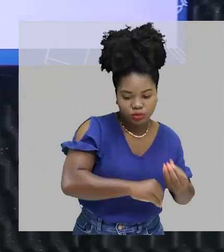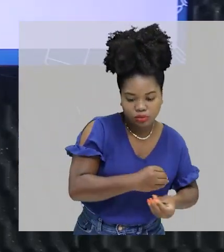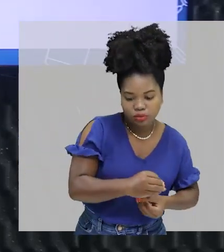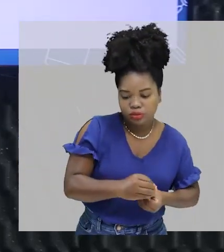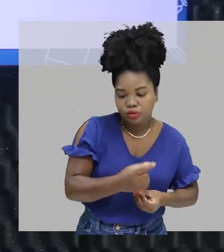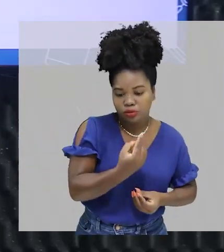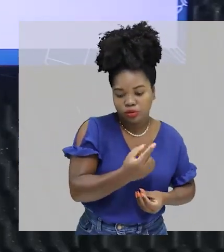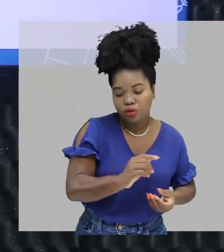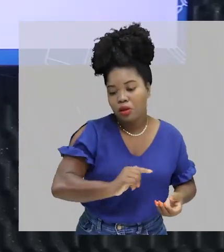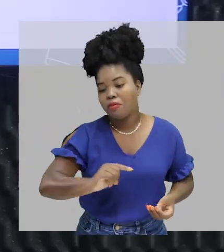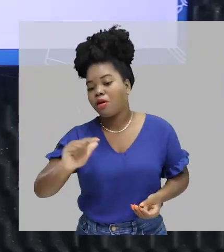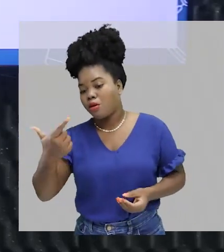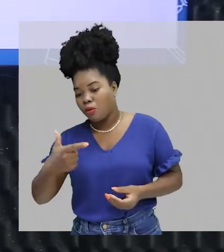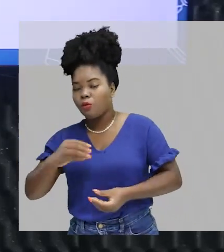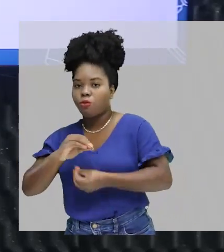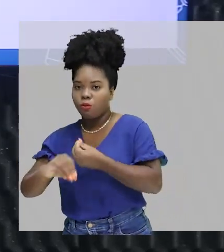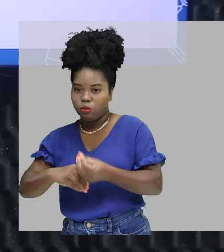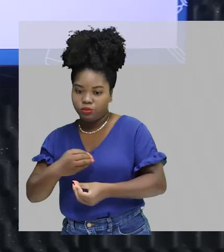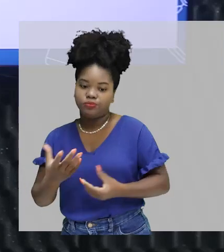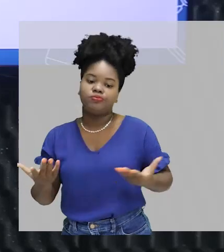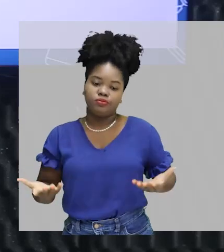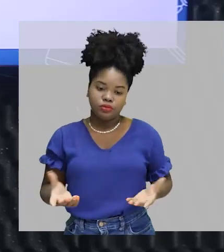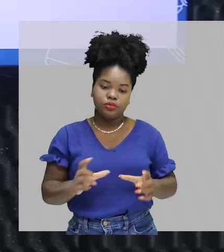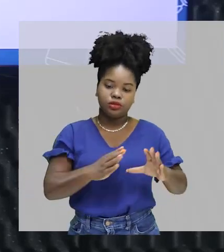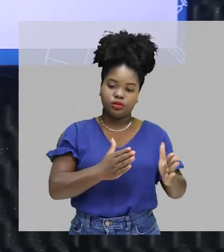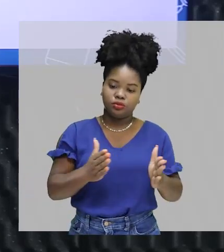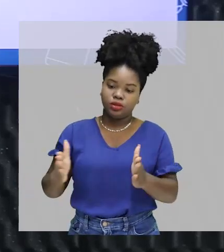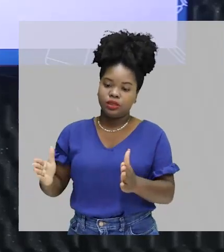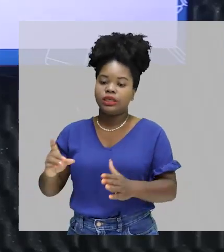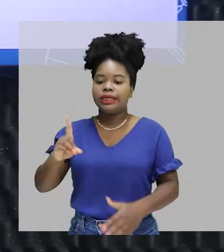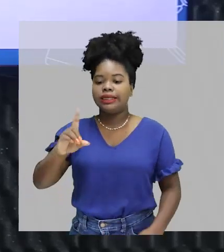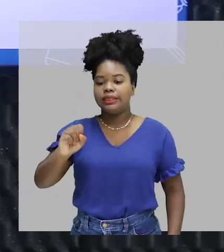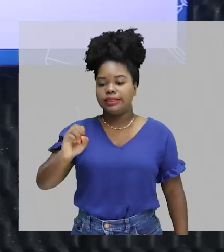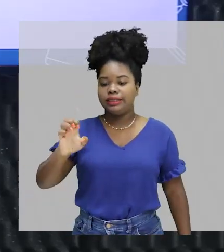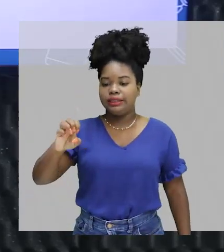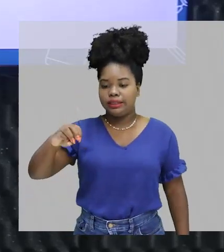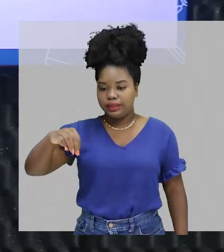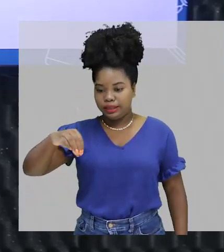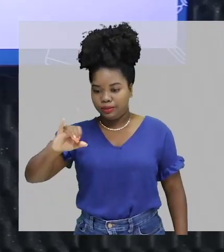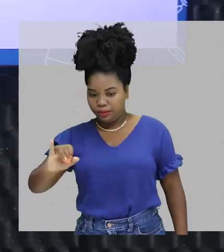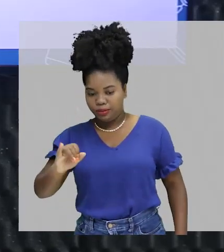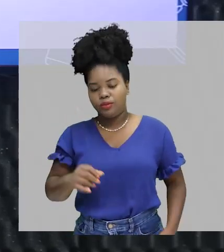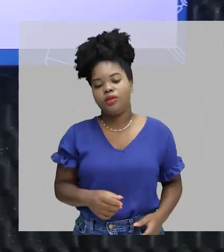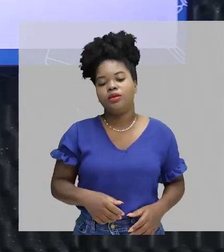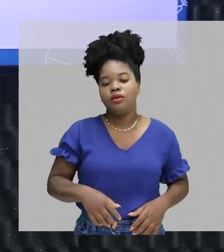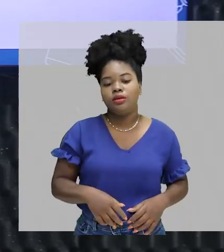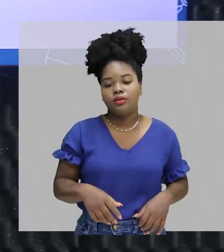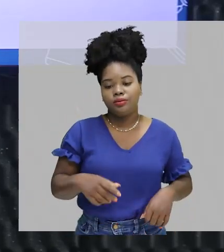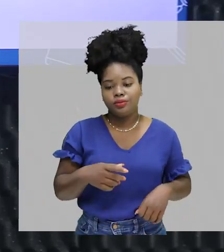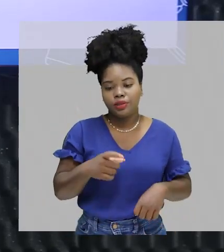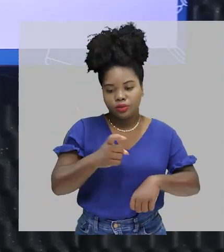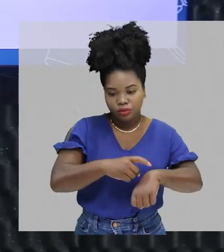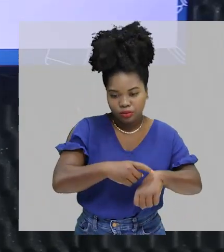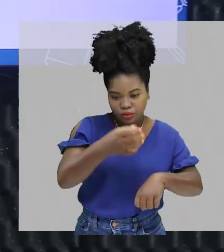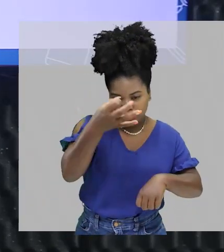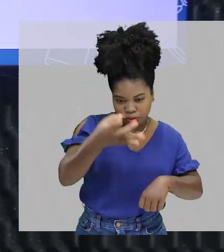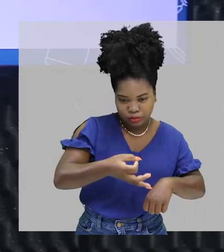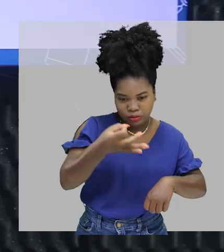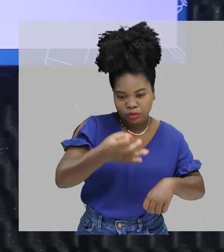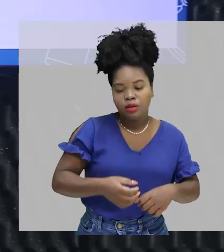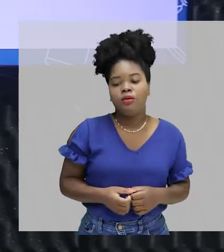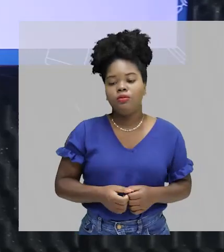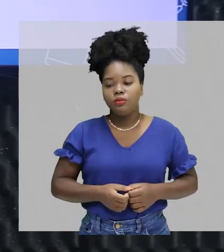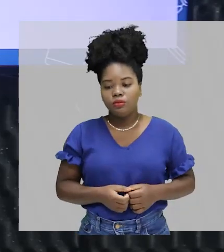Então, por isso, o período de semidesintegração. Então, é o tempo necessário para que metade do número de átomos